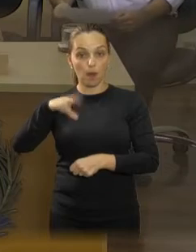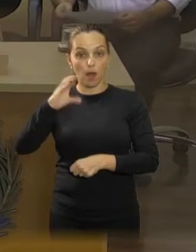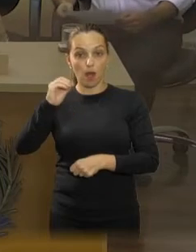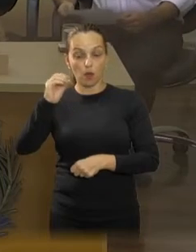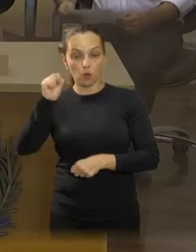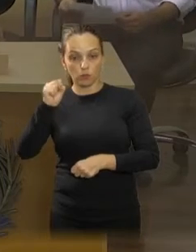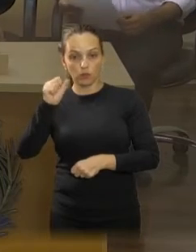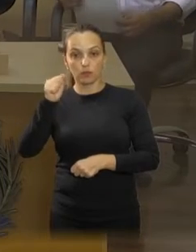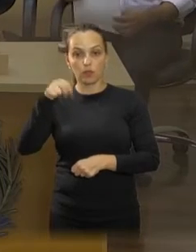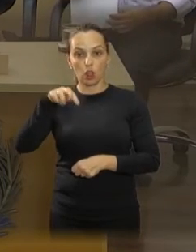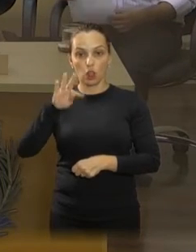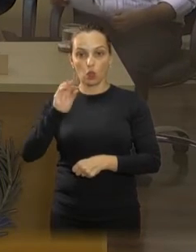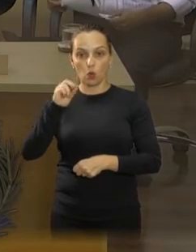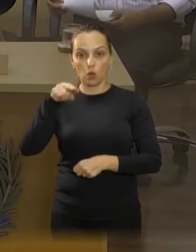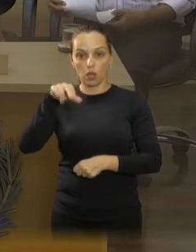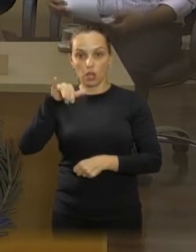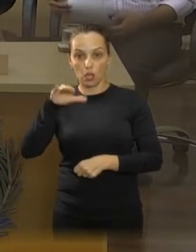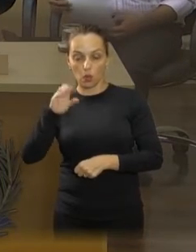Correia. Por favor.